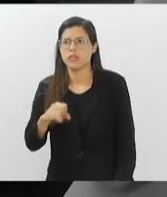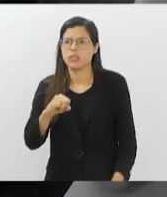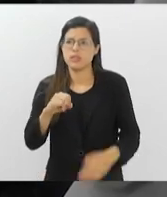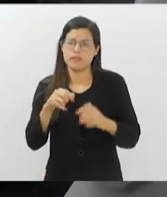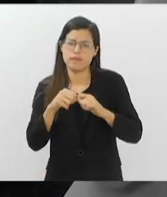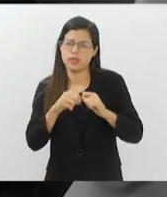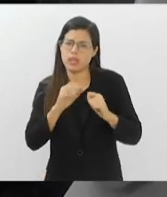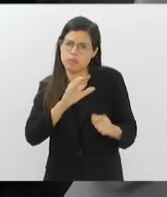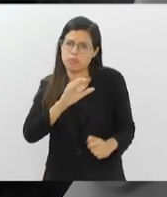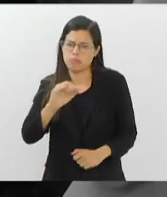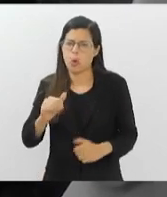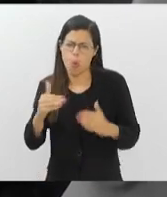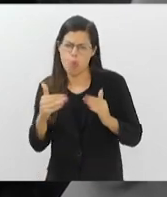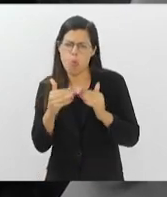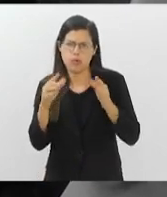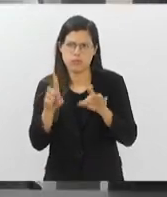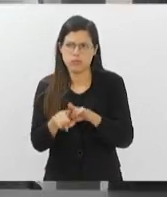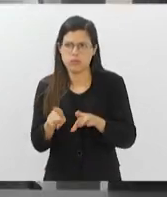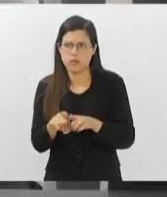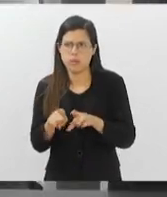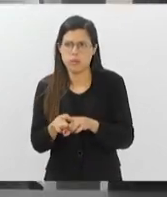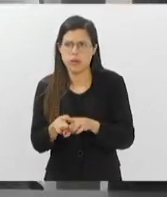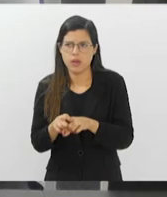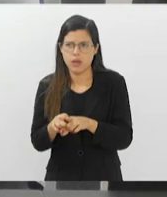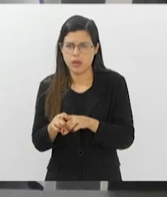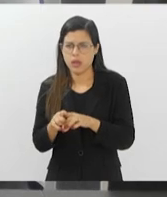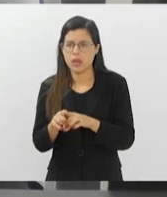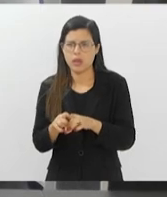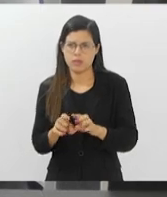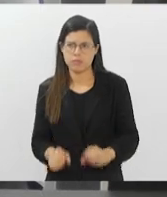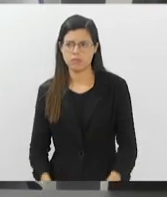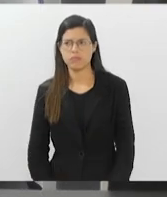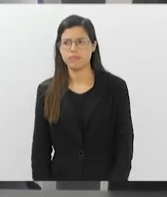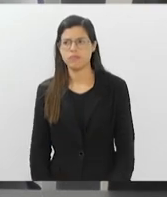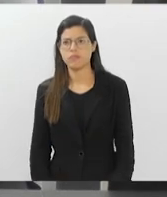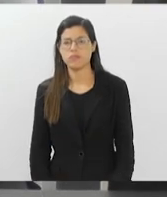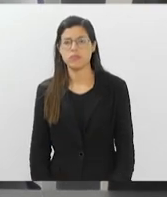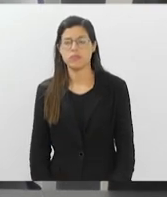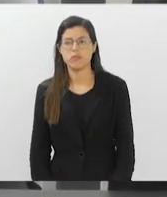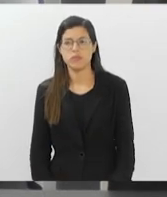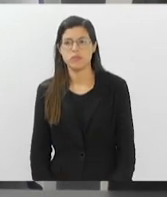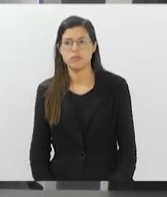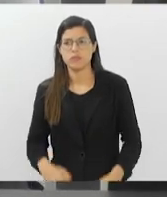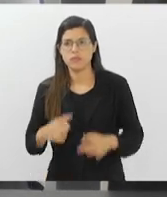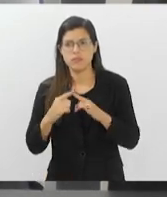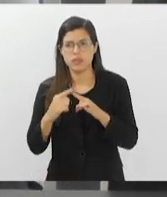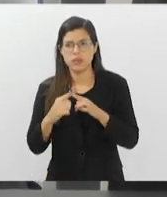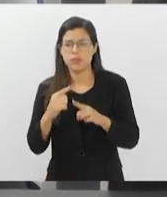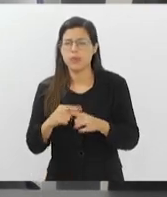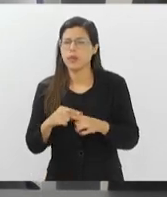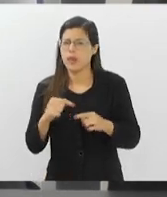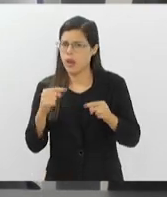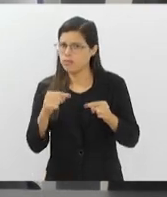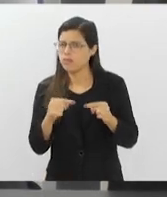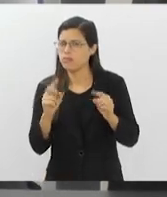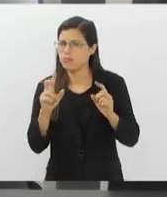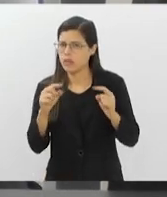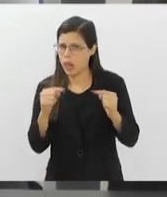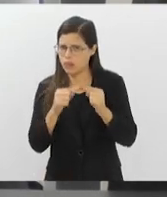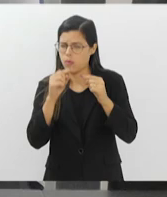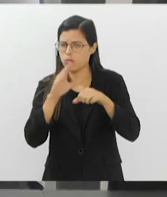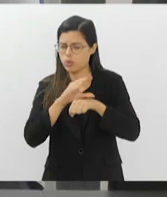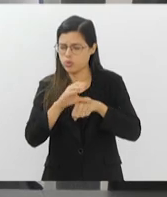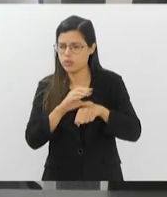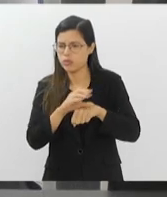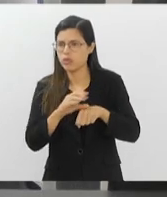deputado Cozzolino também. De repente concordo. Então, se Vossa Excelência... É porque a proporcionalidade é uma questão de constitucionalidade. Se Vossa Excelência